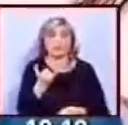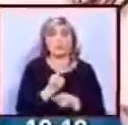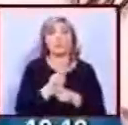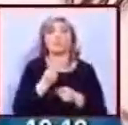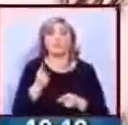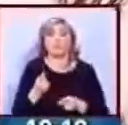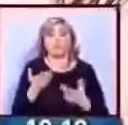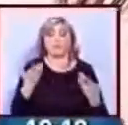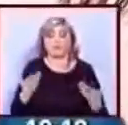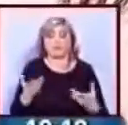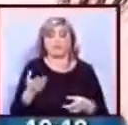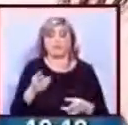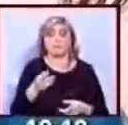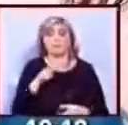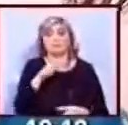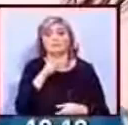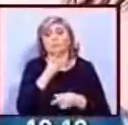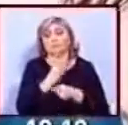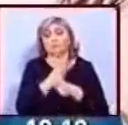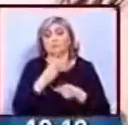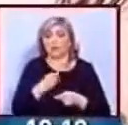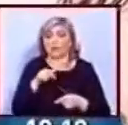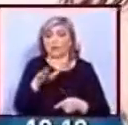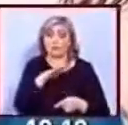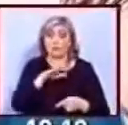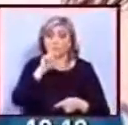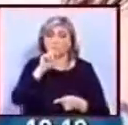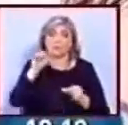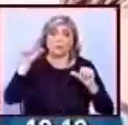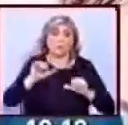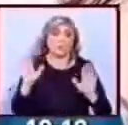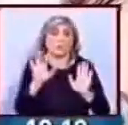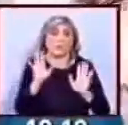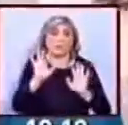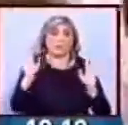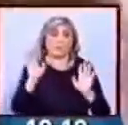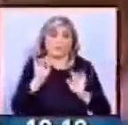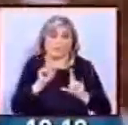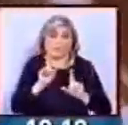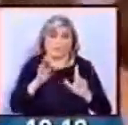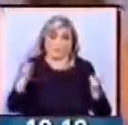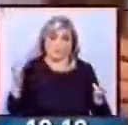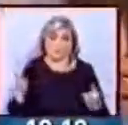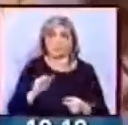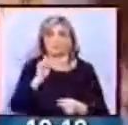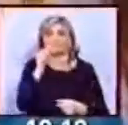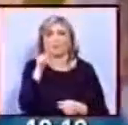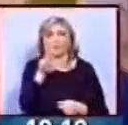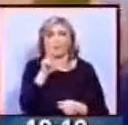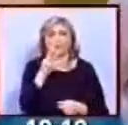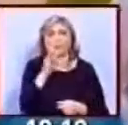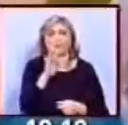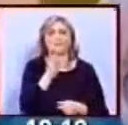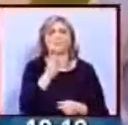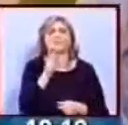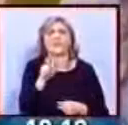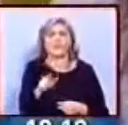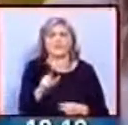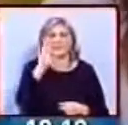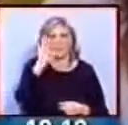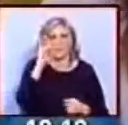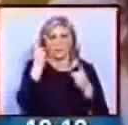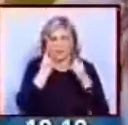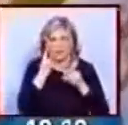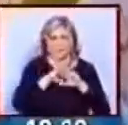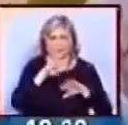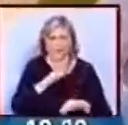Para que a situação não se alastre. Muito bem. E tu, como é que tu te chamas? Rafael. Rafael, conta-me lá. Já sabias alguma coisa